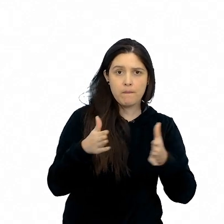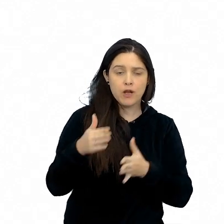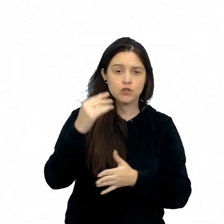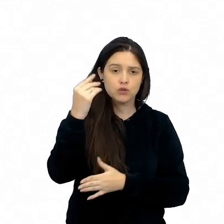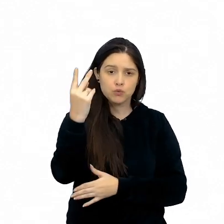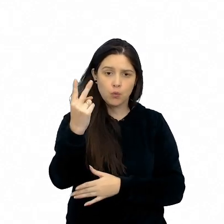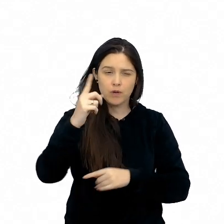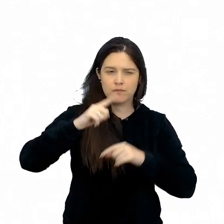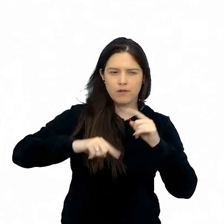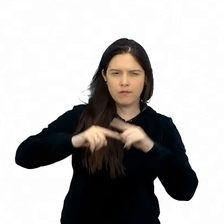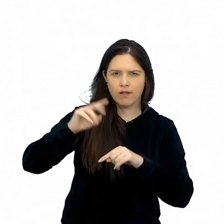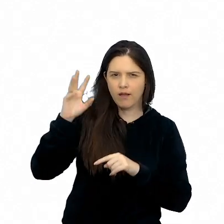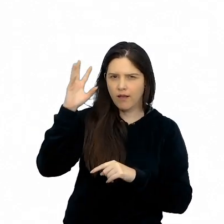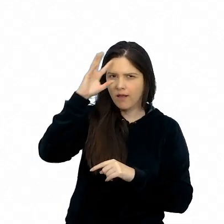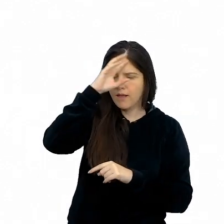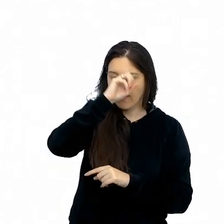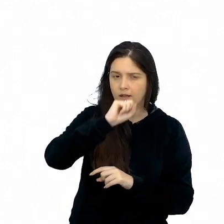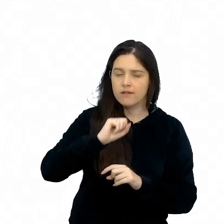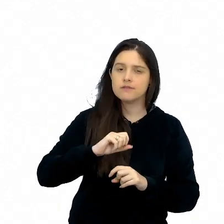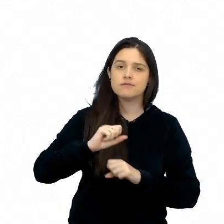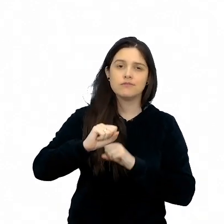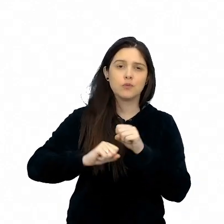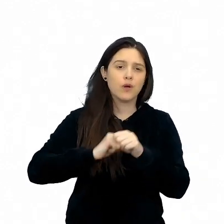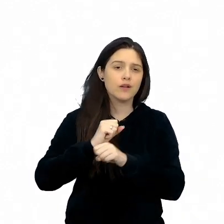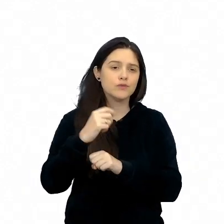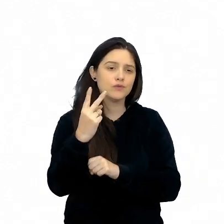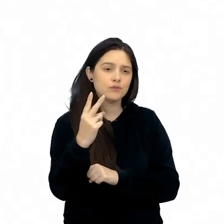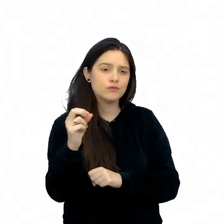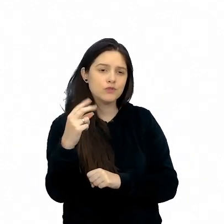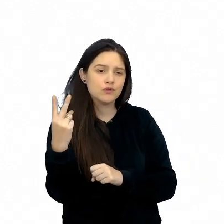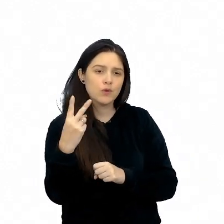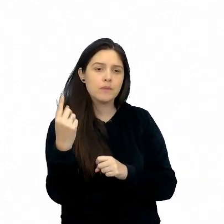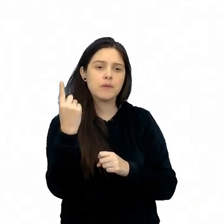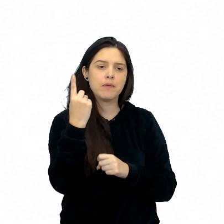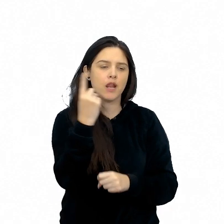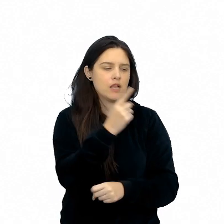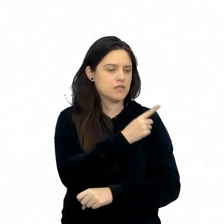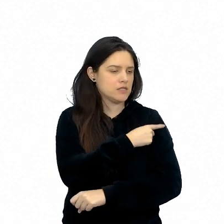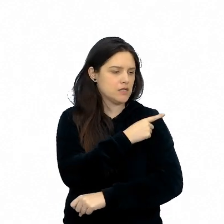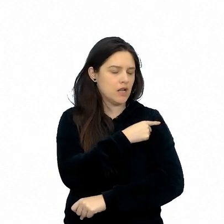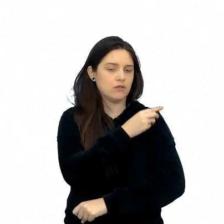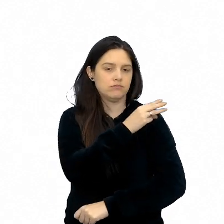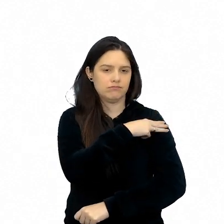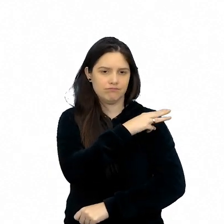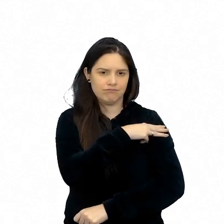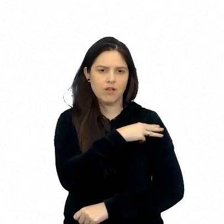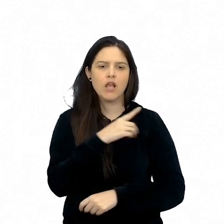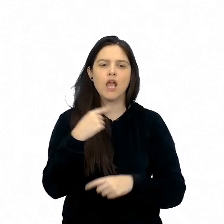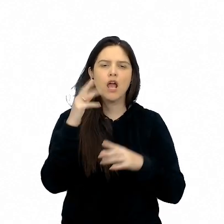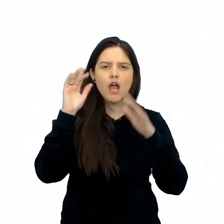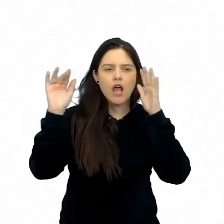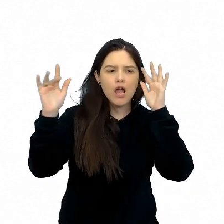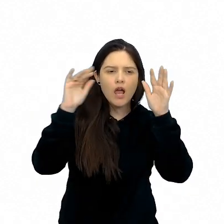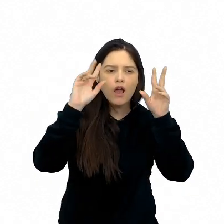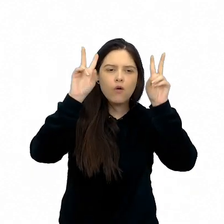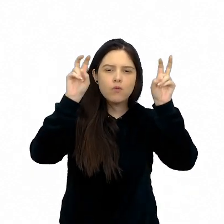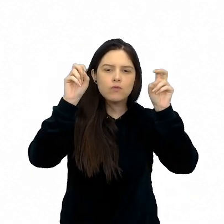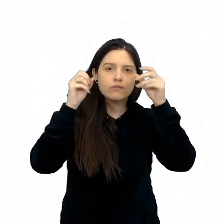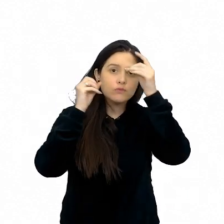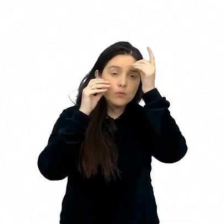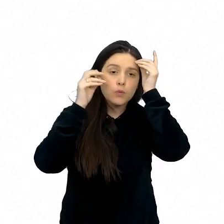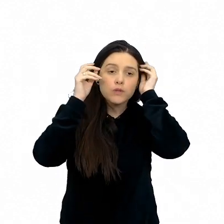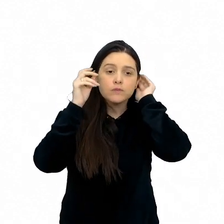material Aprender Sempre 2022, visando sempre aqui no caso, a primeira série do ensino médio, refletindo sobre